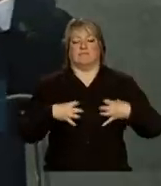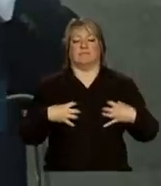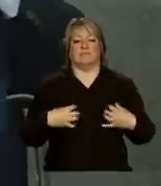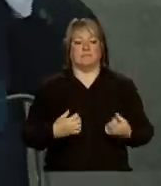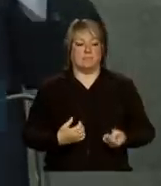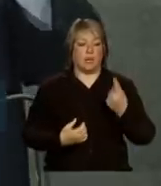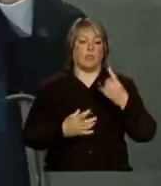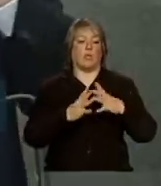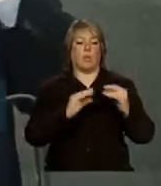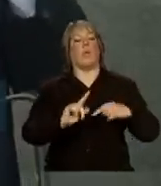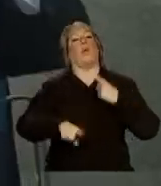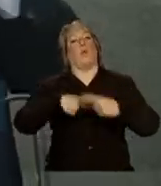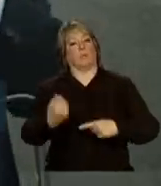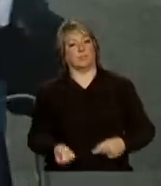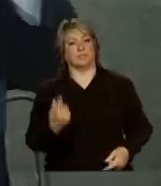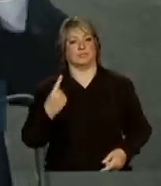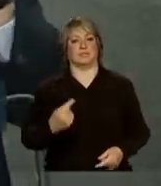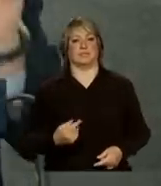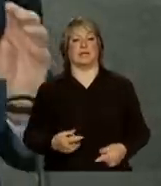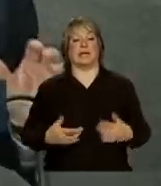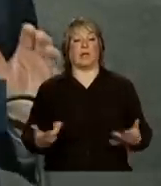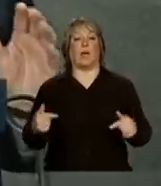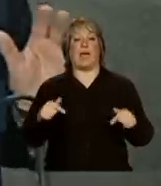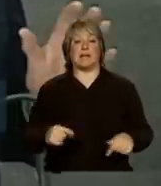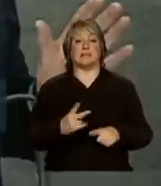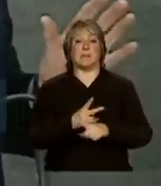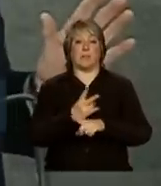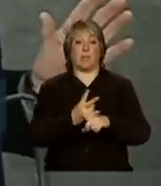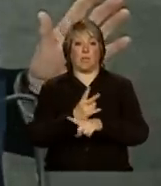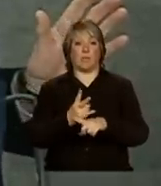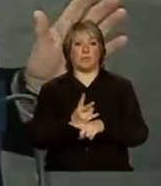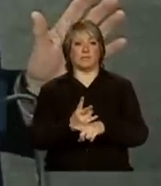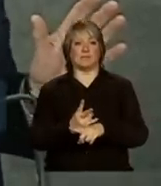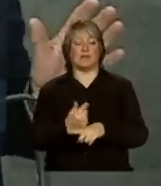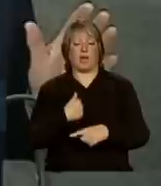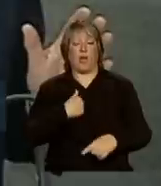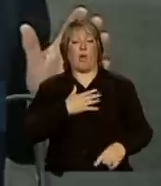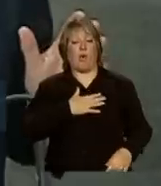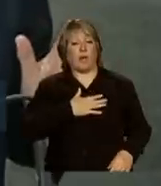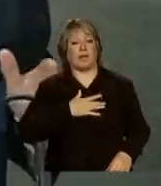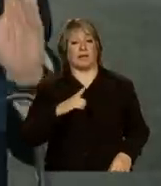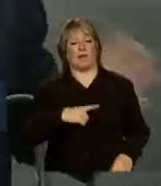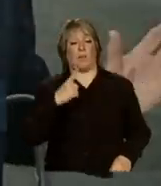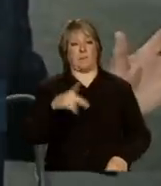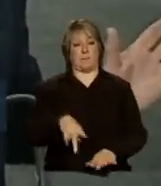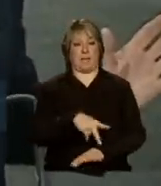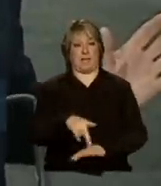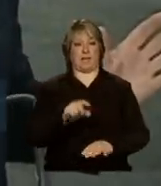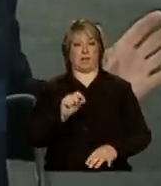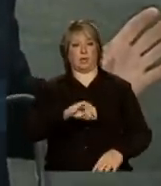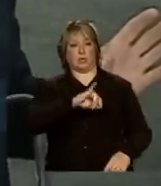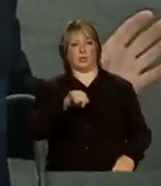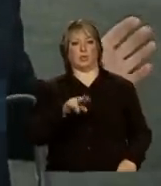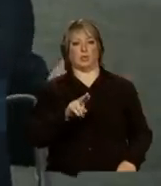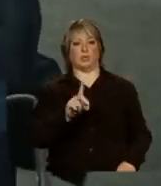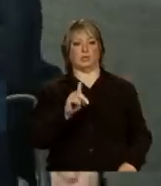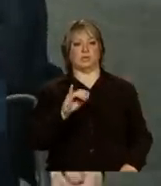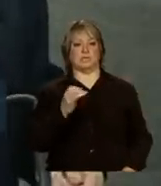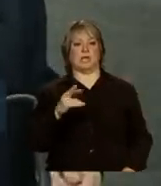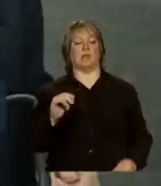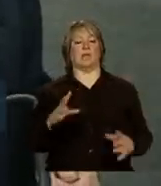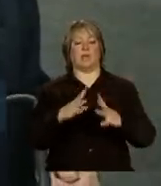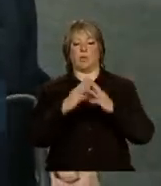uma nova esse essa busca diz assim eu gostaria de ter um país que eu di assim o judiciário me resolve em do anos